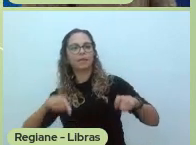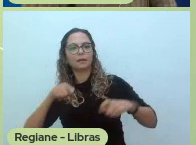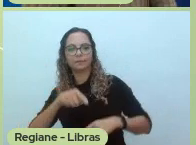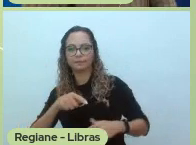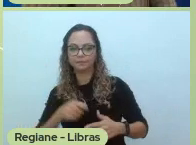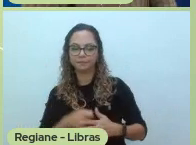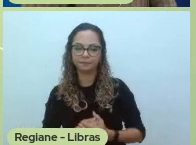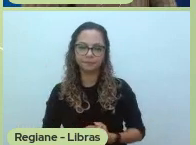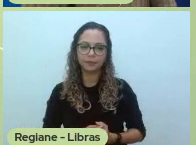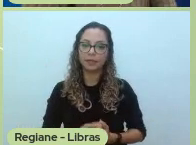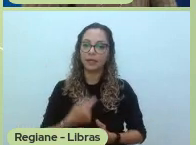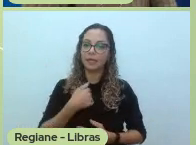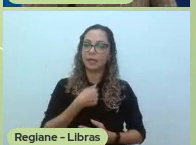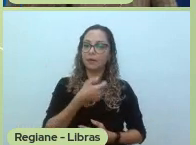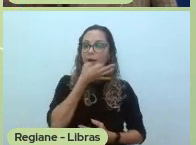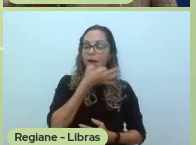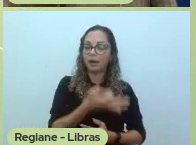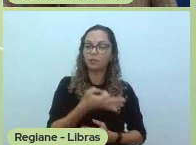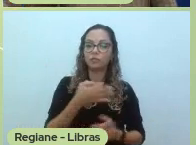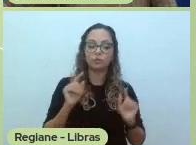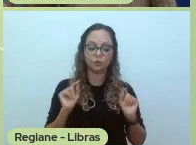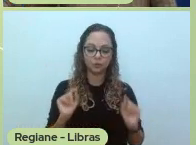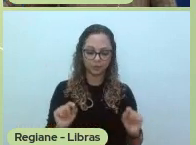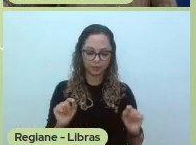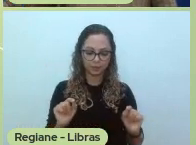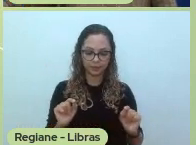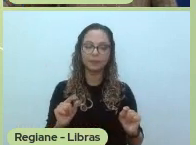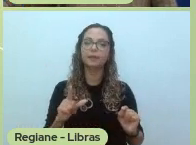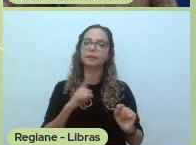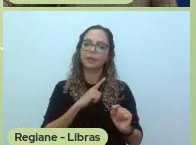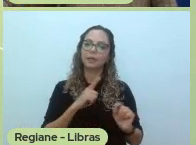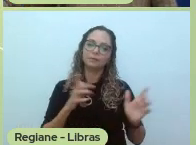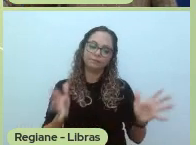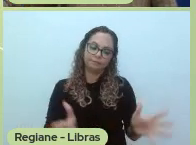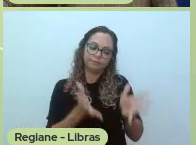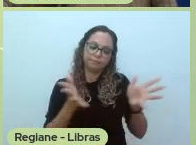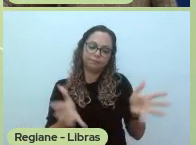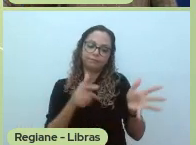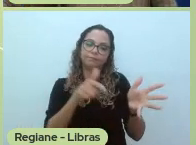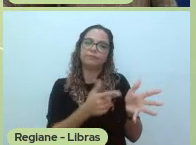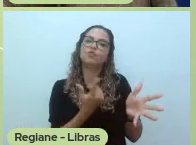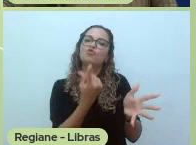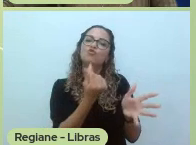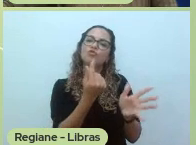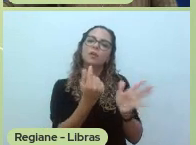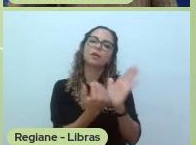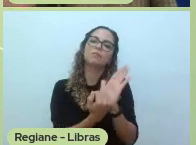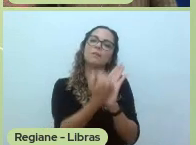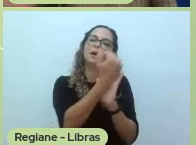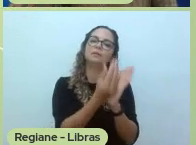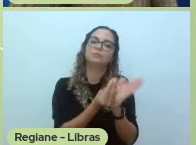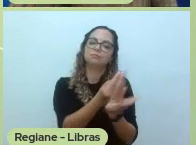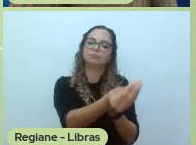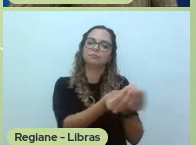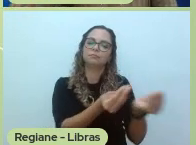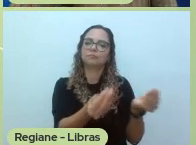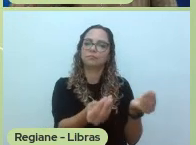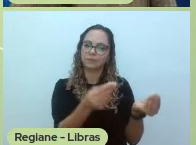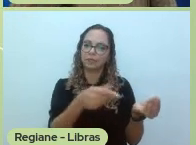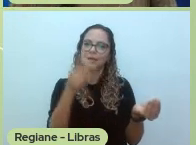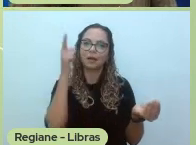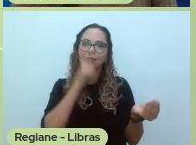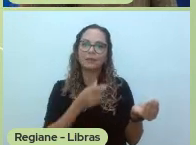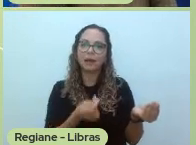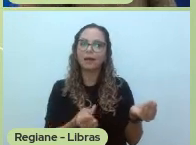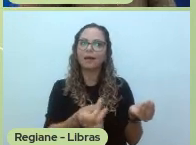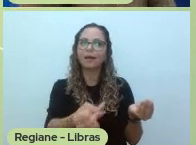que exclusivamente este incentivo não traz um resultado perene. No entanto,